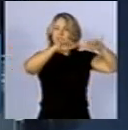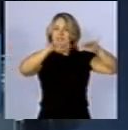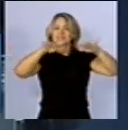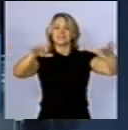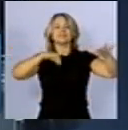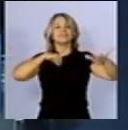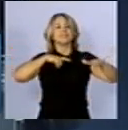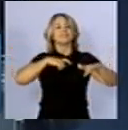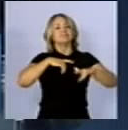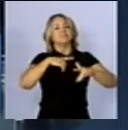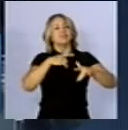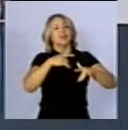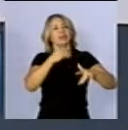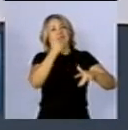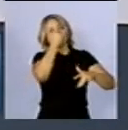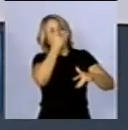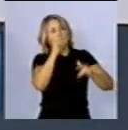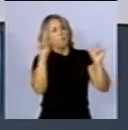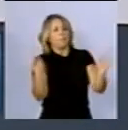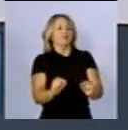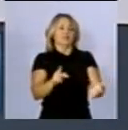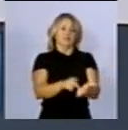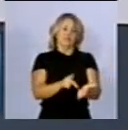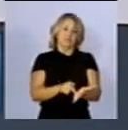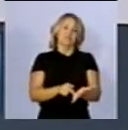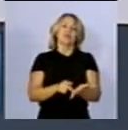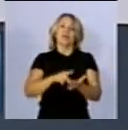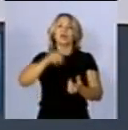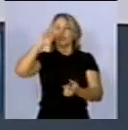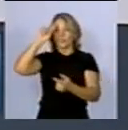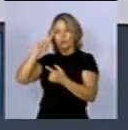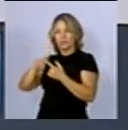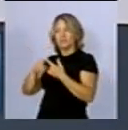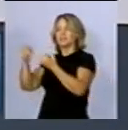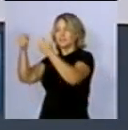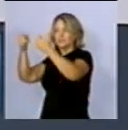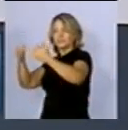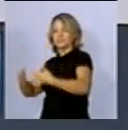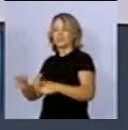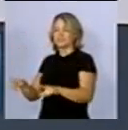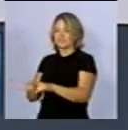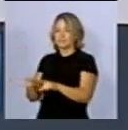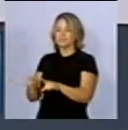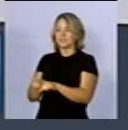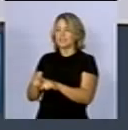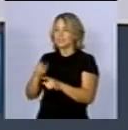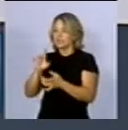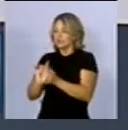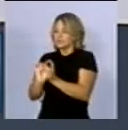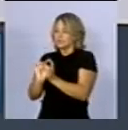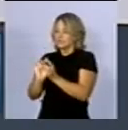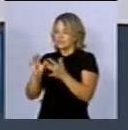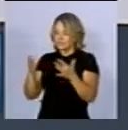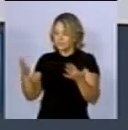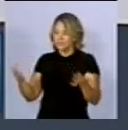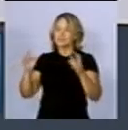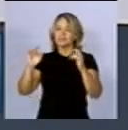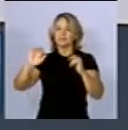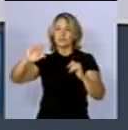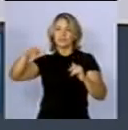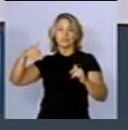maiores. Uhum. Bom, então o senhor pode concordaria então em dizer que a a o licenciamento eh